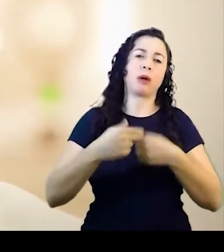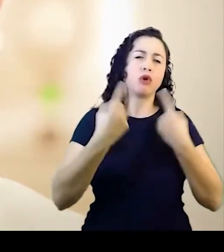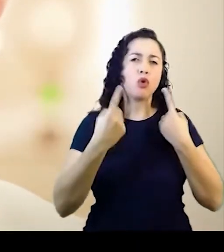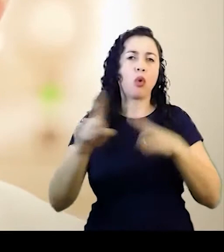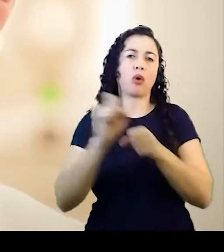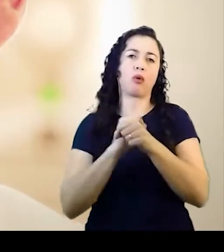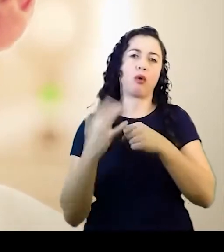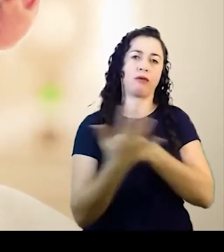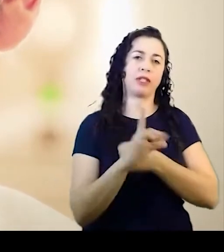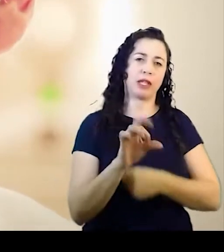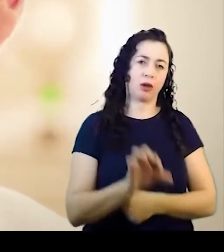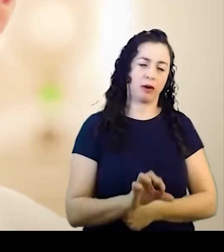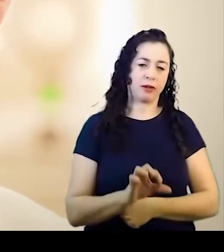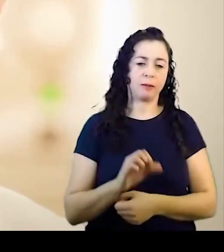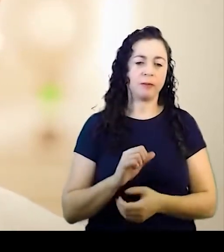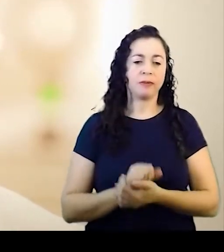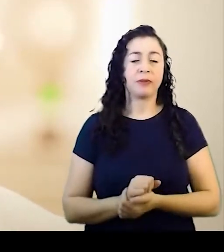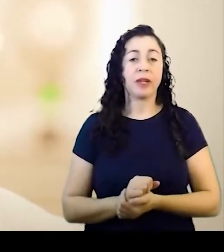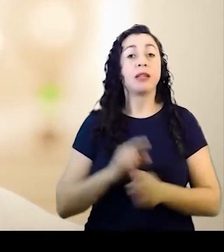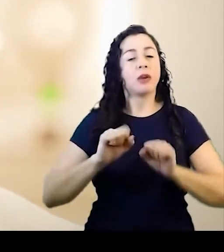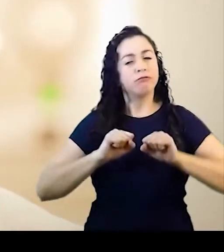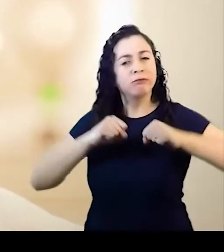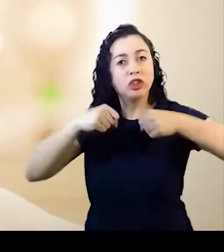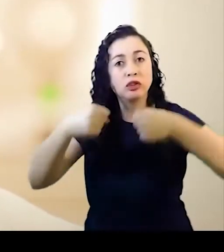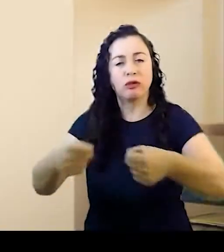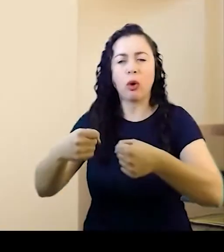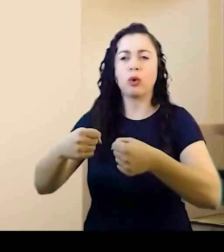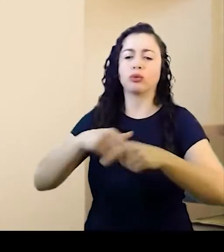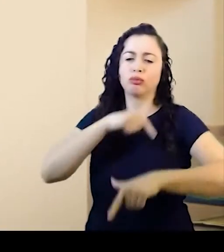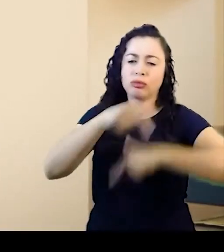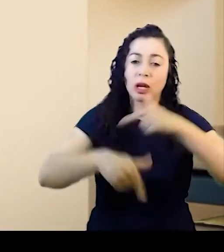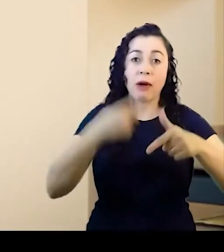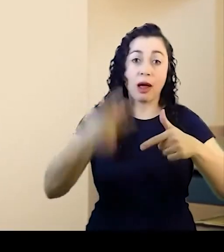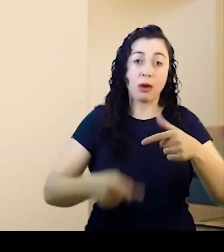que vêm sido colocados nessa força-tarefa da Unicamp